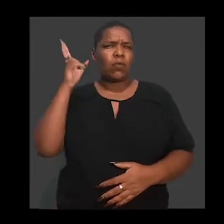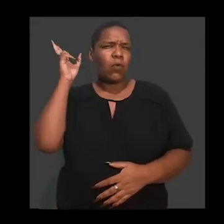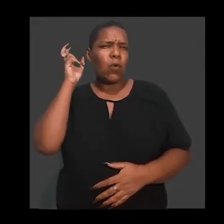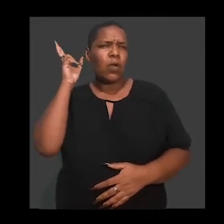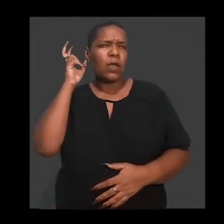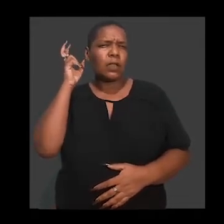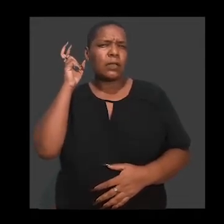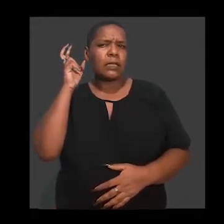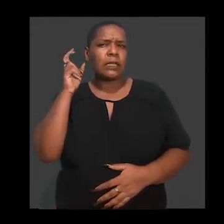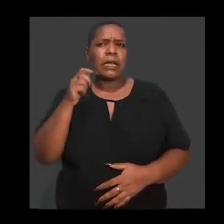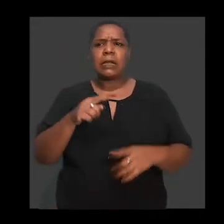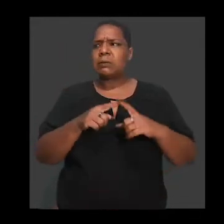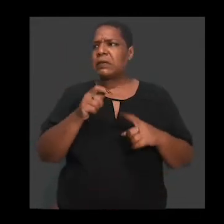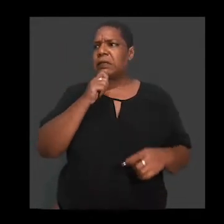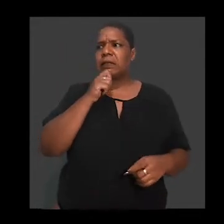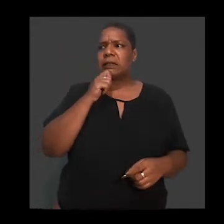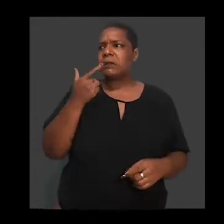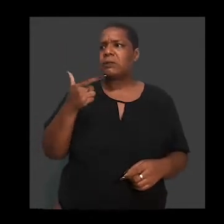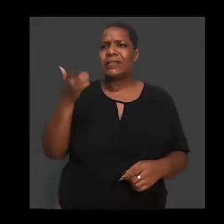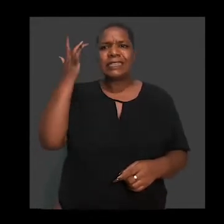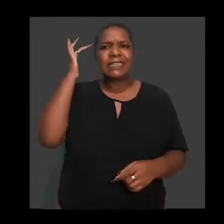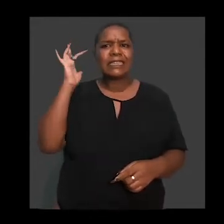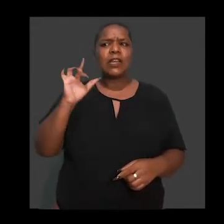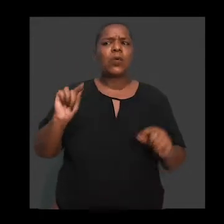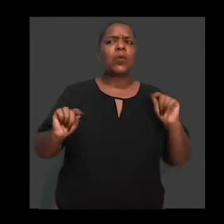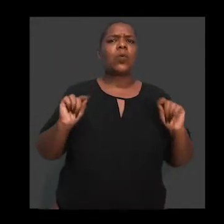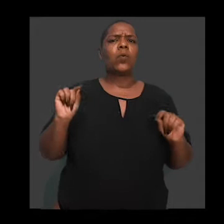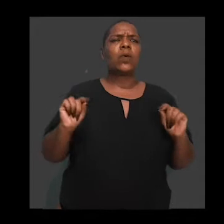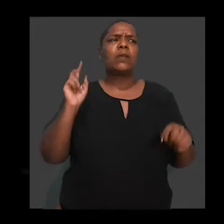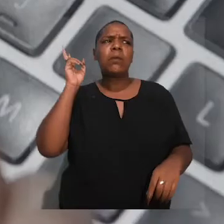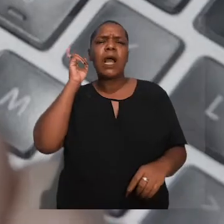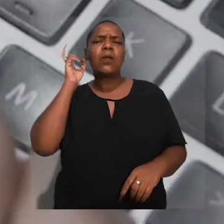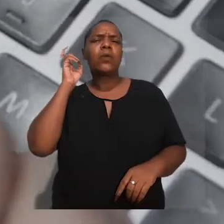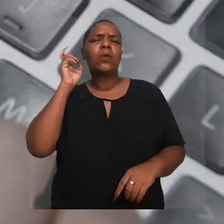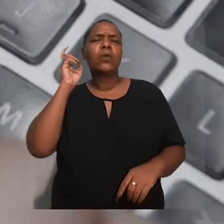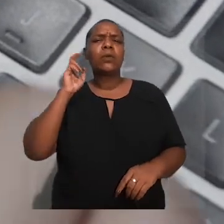Novo ruído. Ainda não identificado.